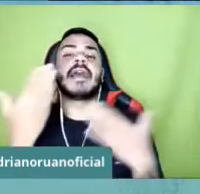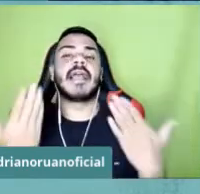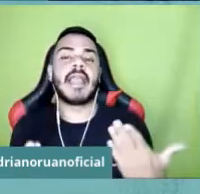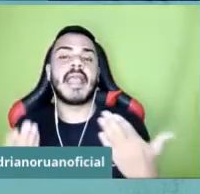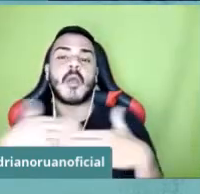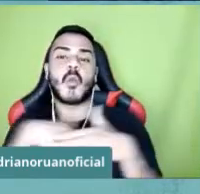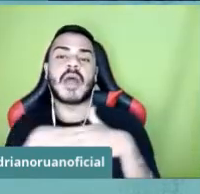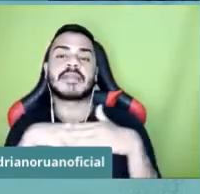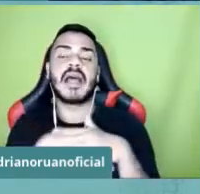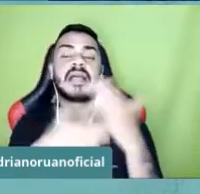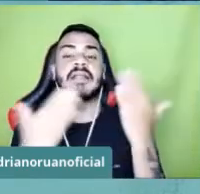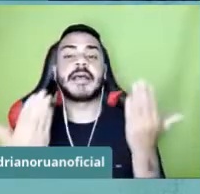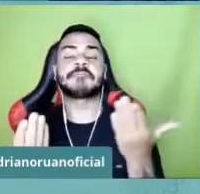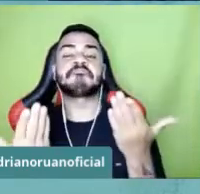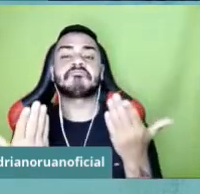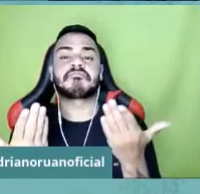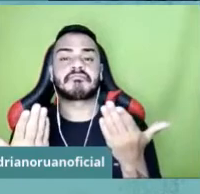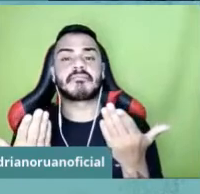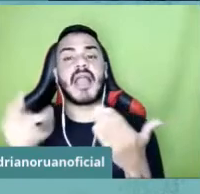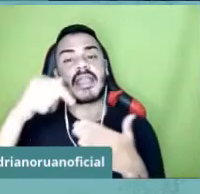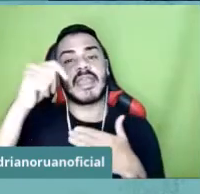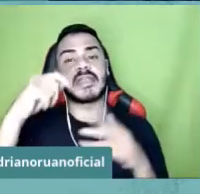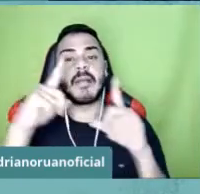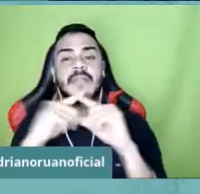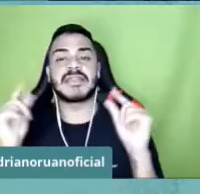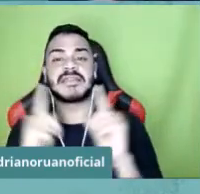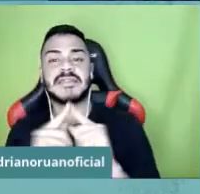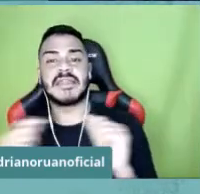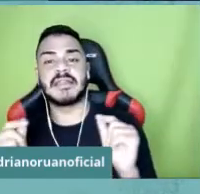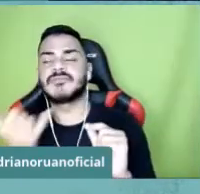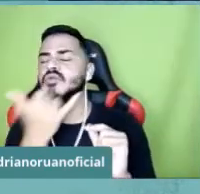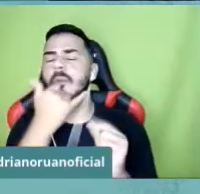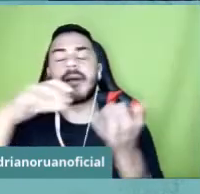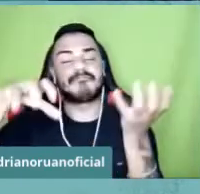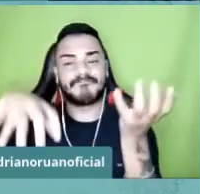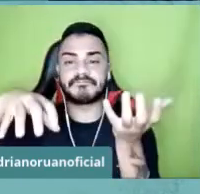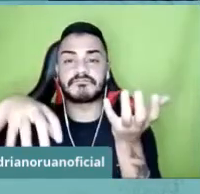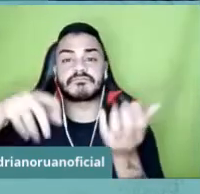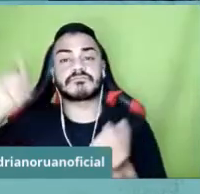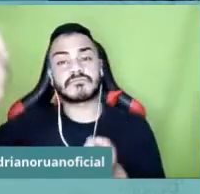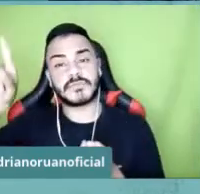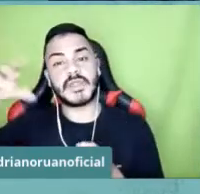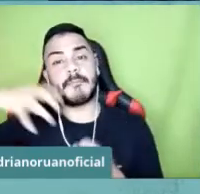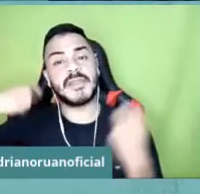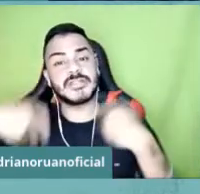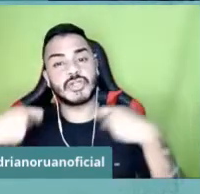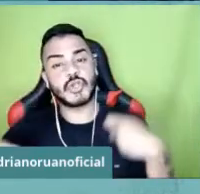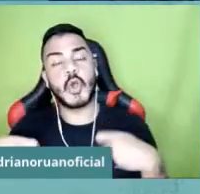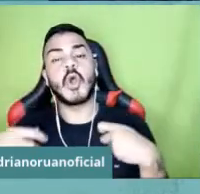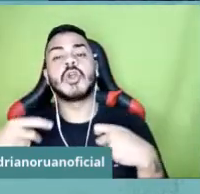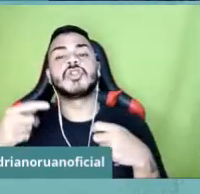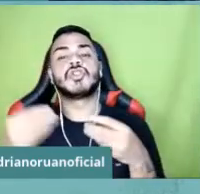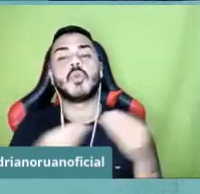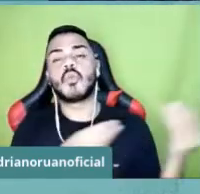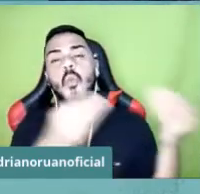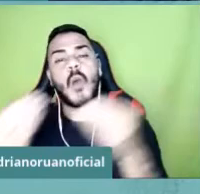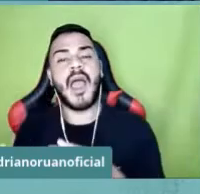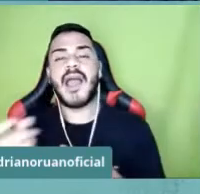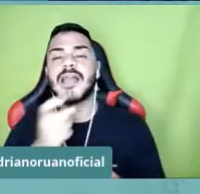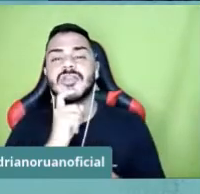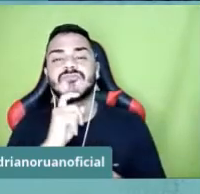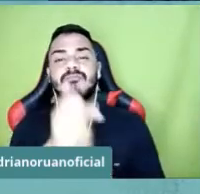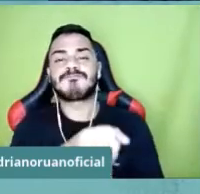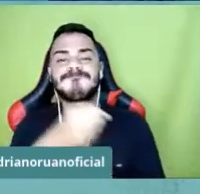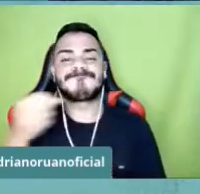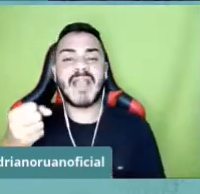armazenadas, aqui em Brasília, pelo menos, o Hemocentro precisou doar alguns freezers, então, assim, precisa